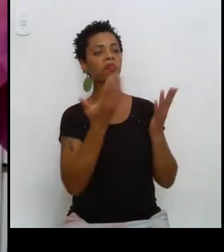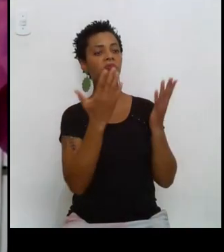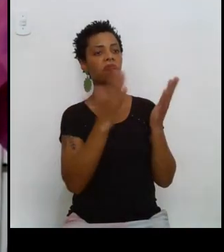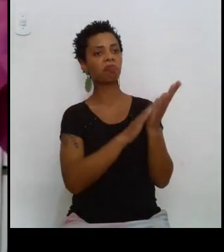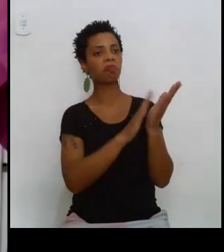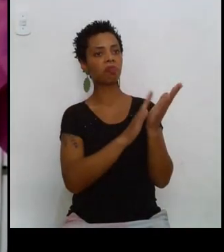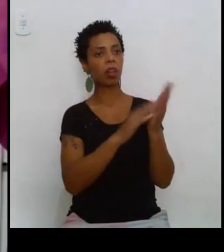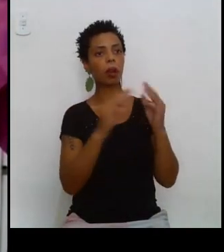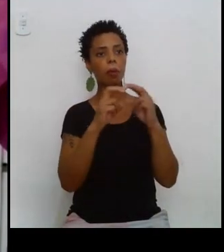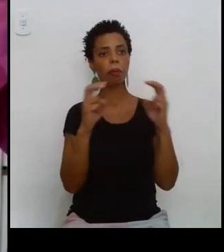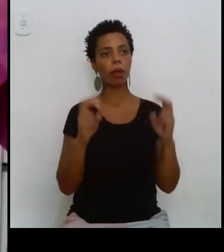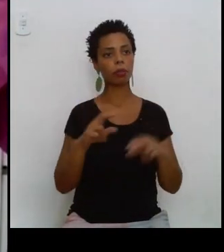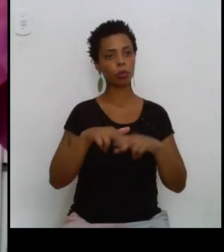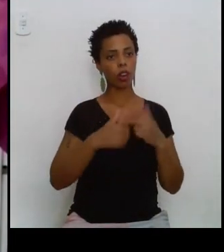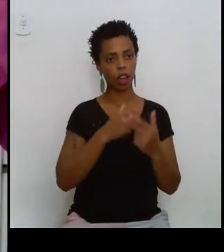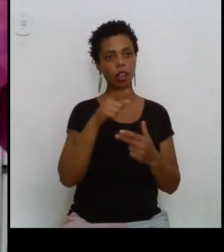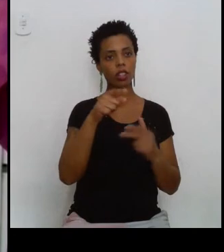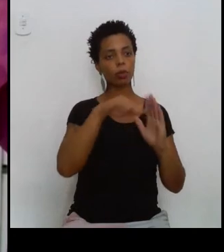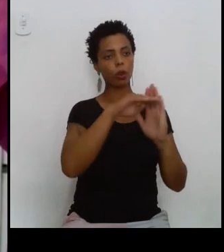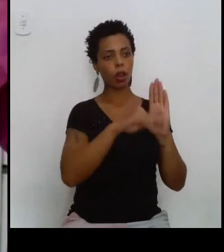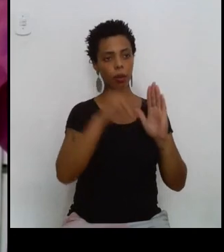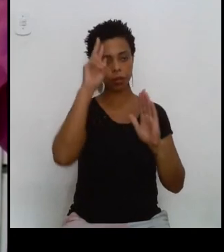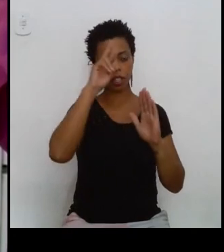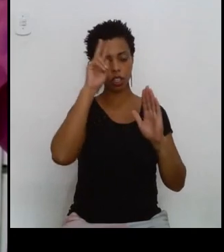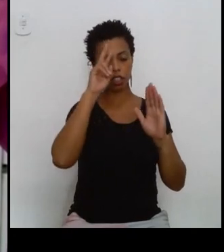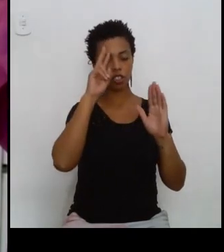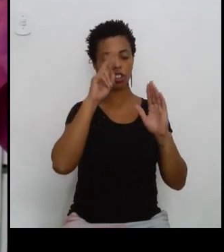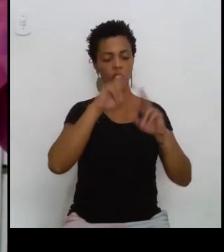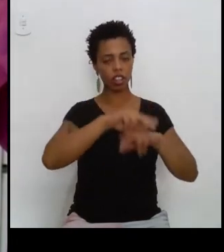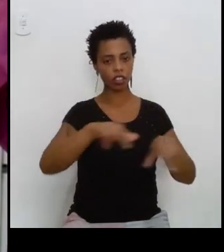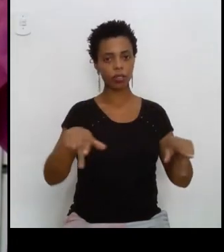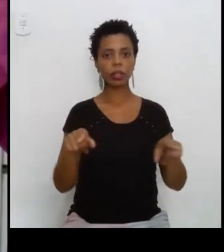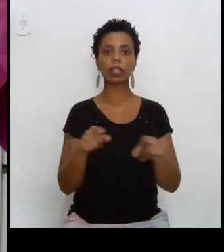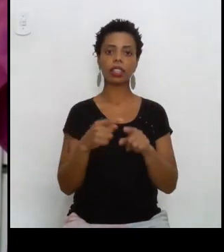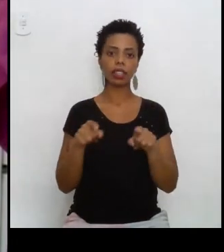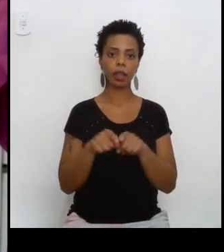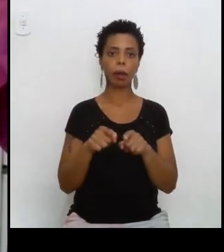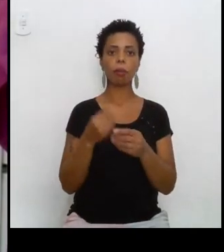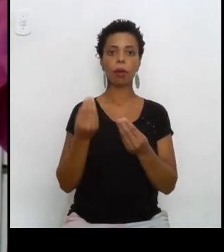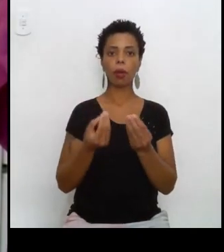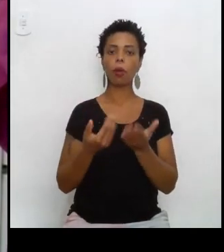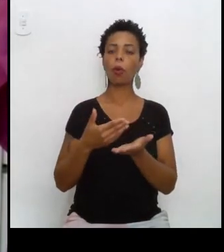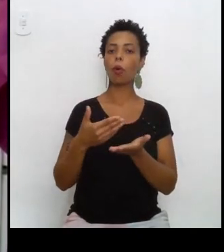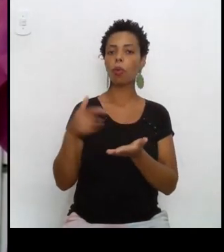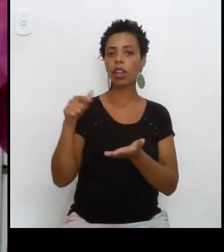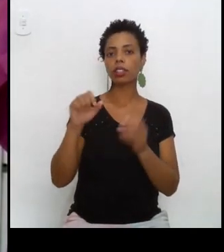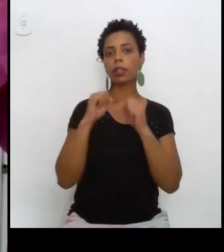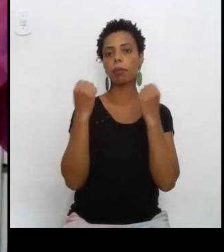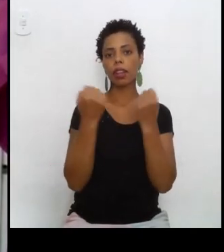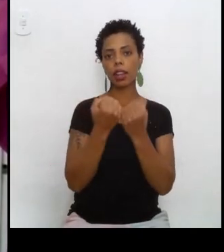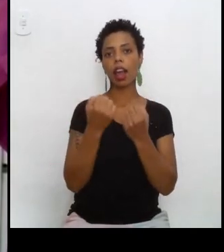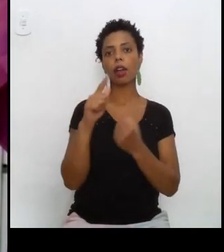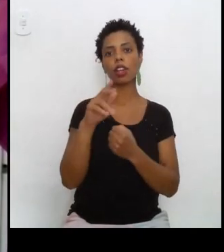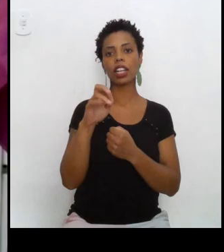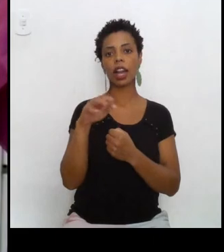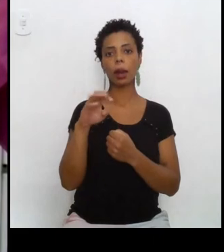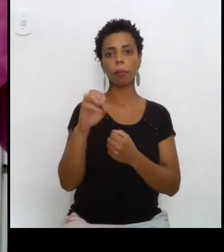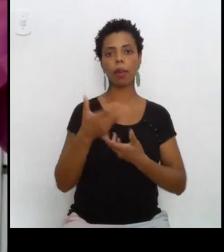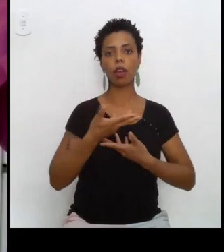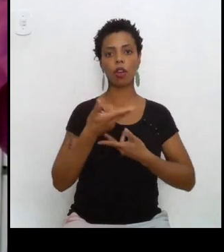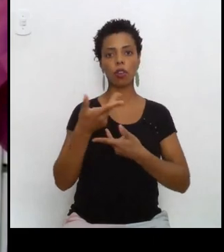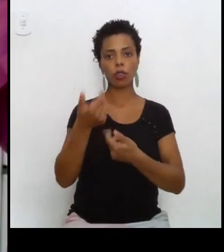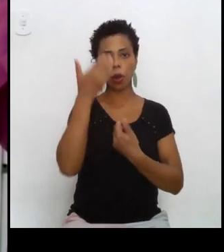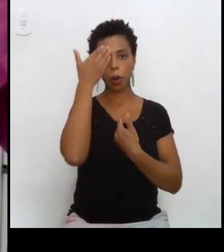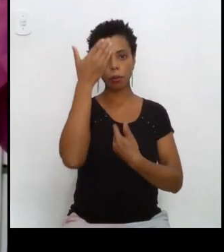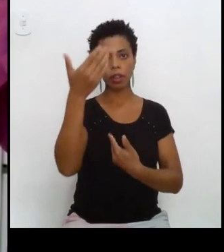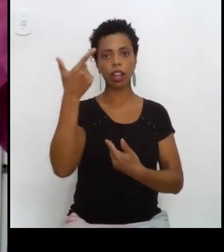e pela realização de seminário saúde aí na figura do Guilherme meu filho obrigada pelo convite mais uma vez que poder fazer parte dessa